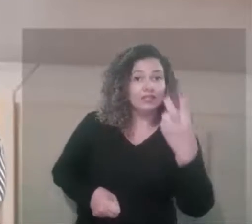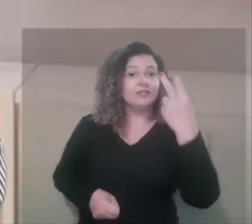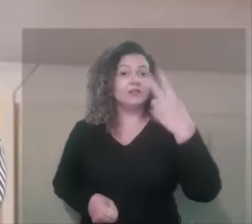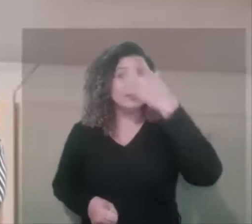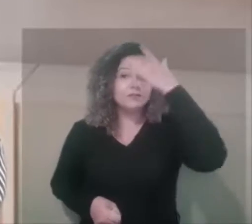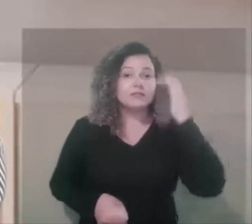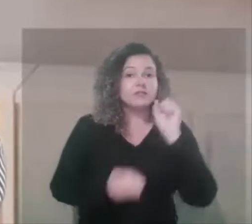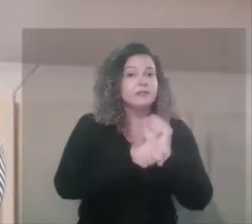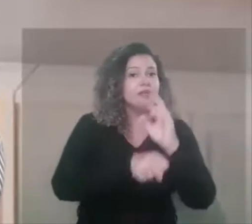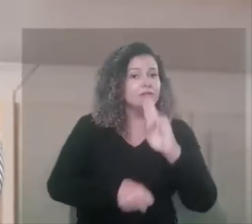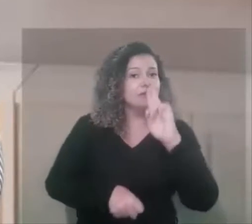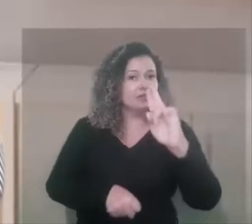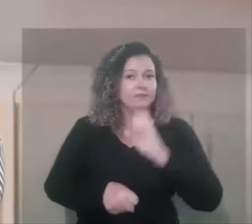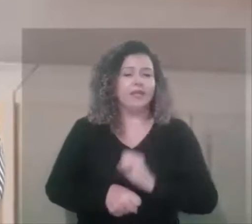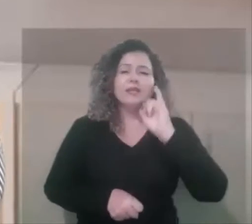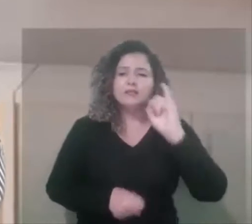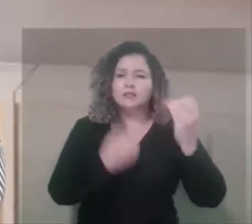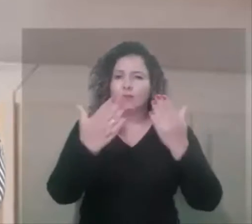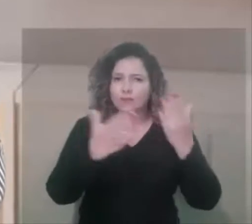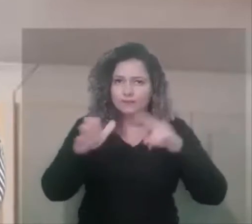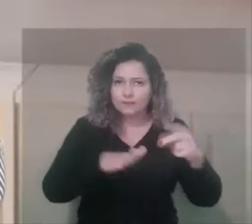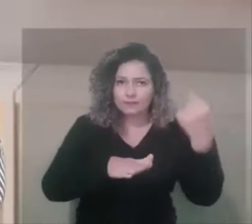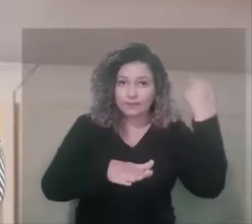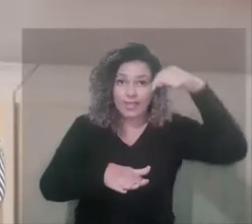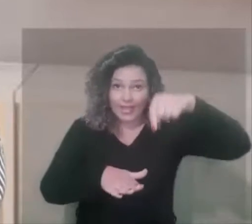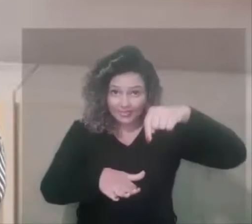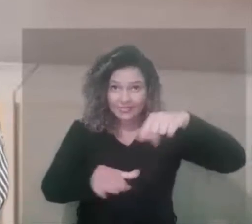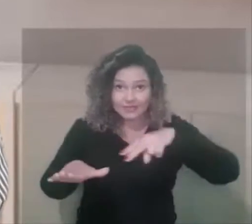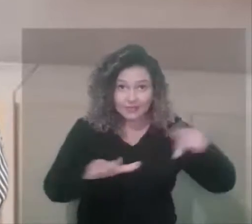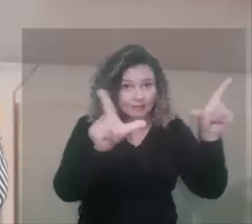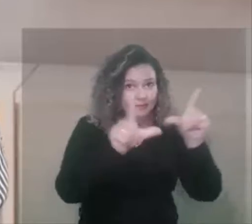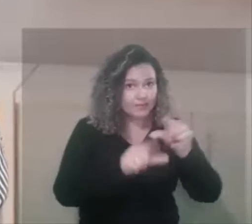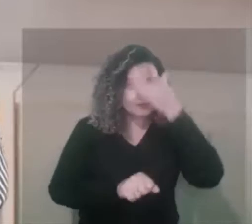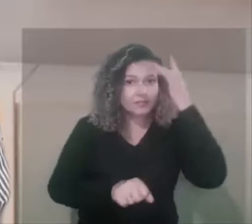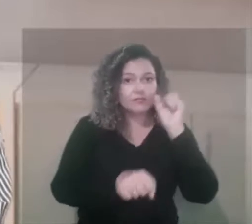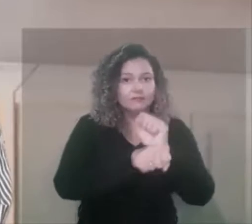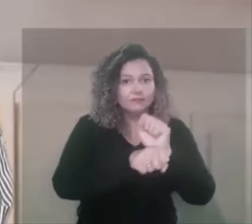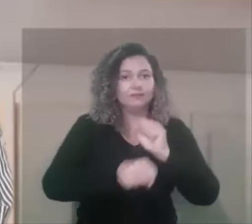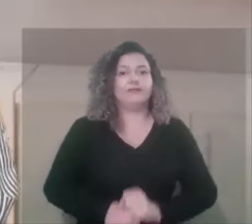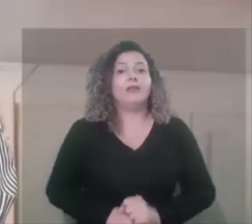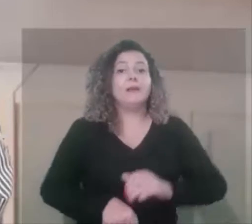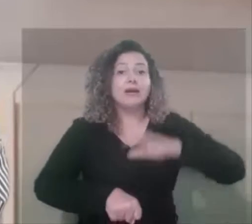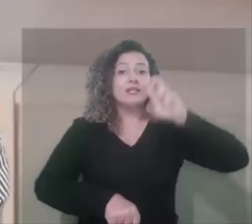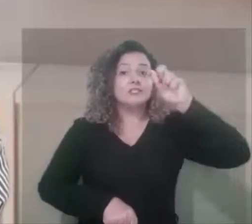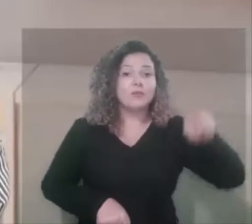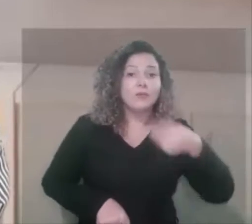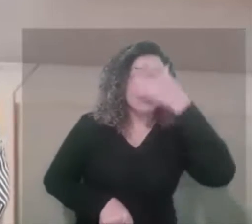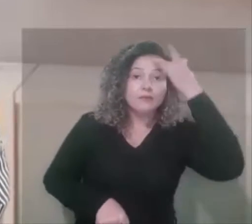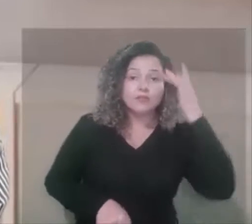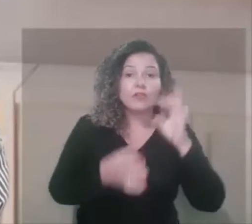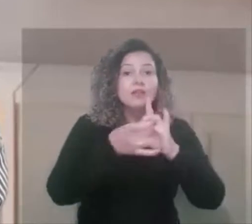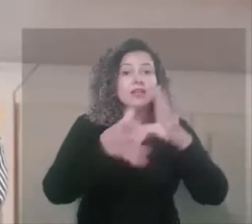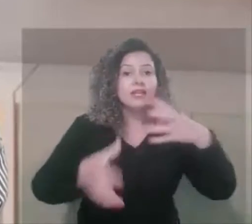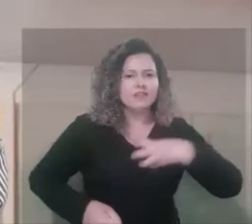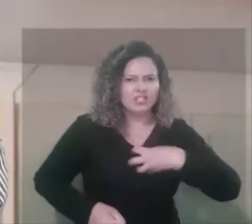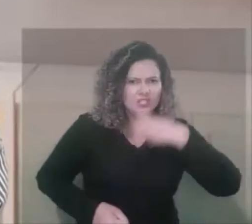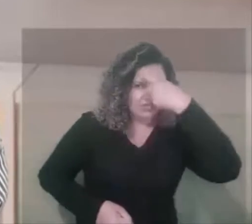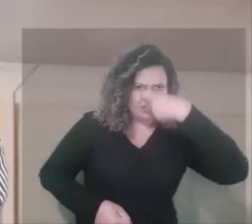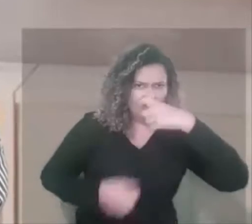Secretaria Municipal de Saúde 532 pessoas, 39% a menos do que na semana passada,